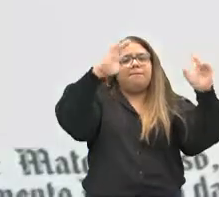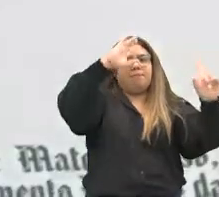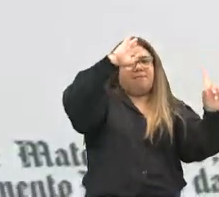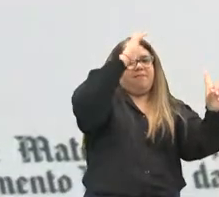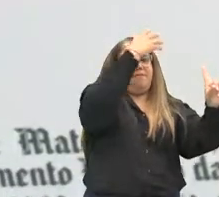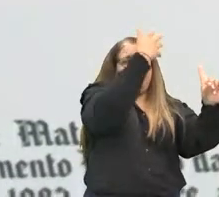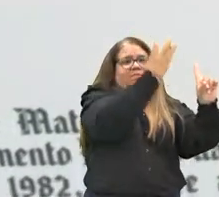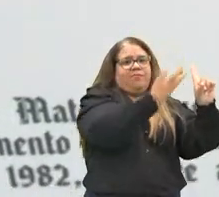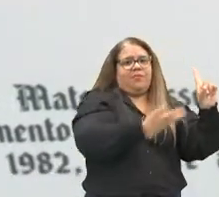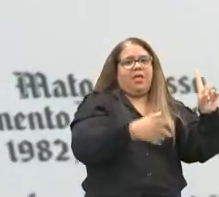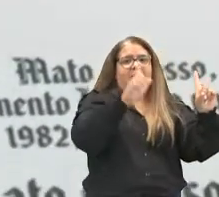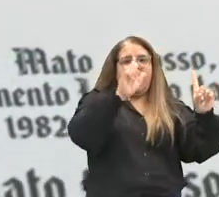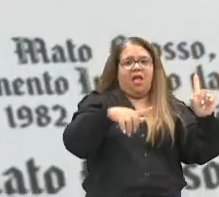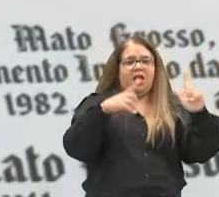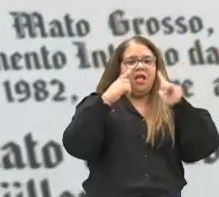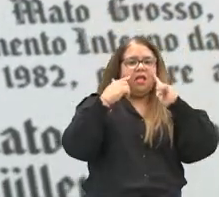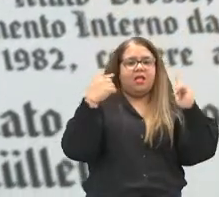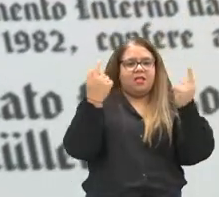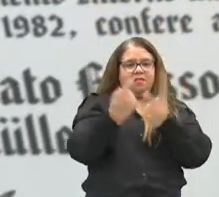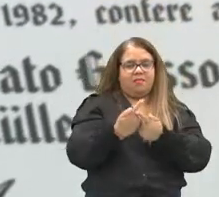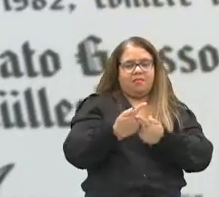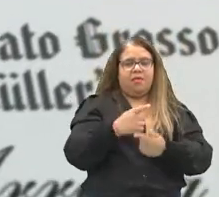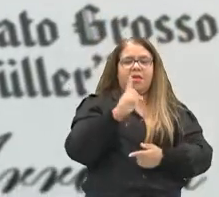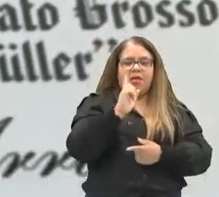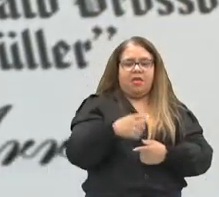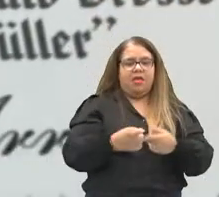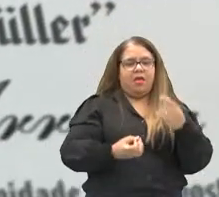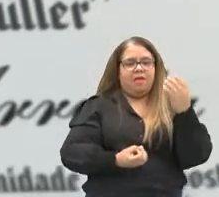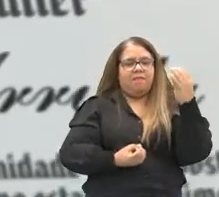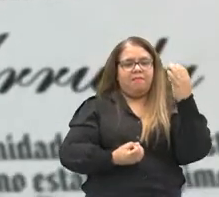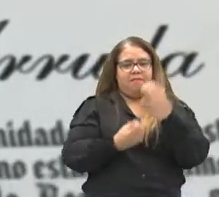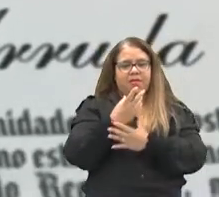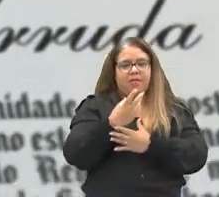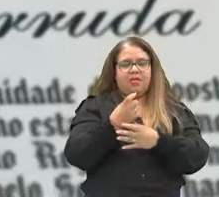concedida pela Assembleia Legislativa de Mato Grosso desde